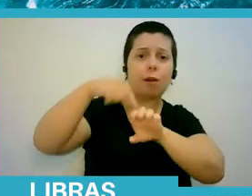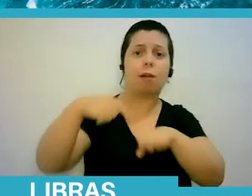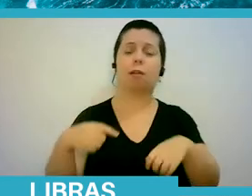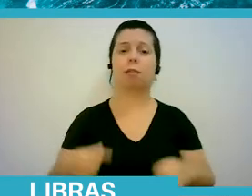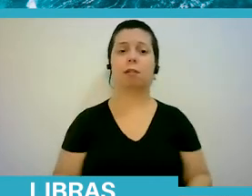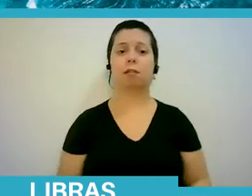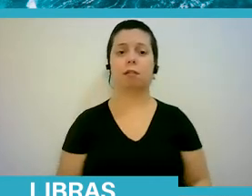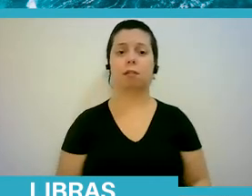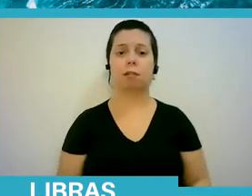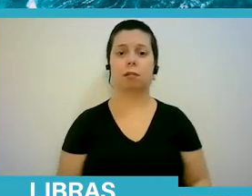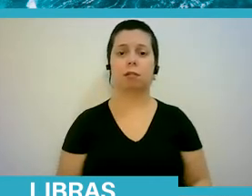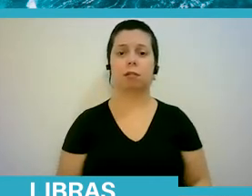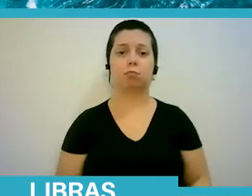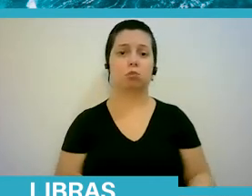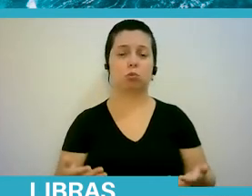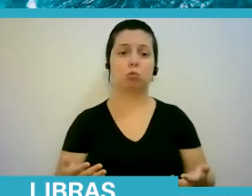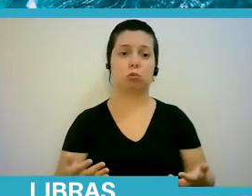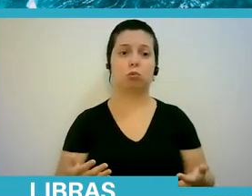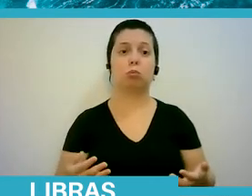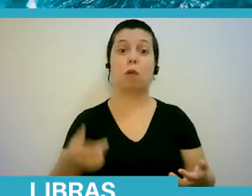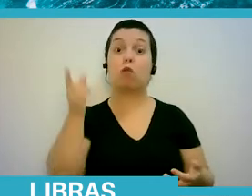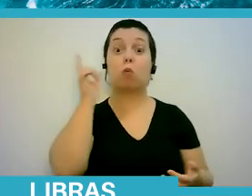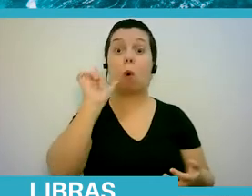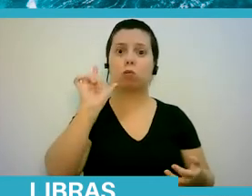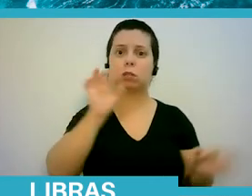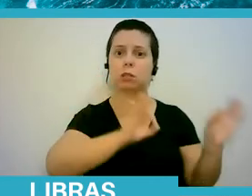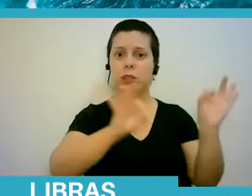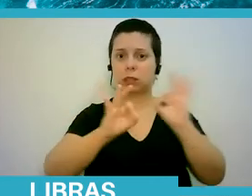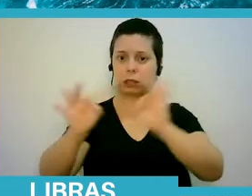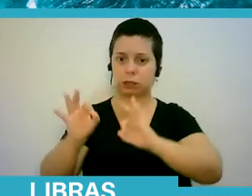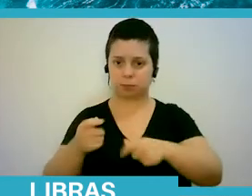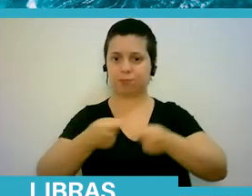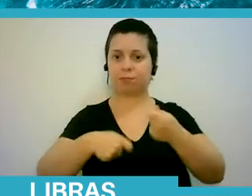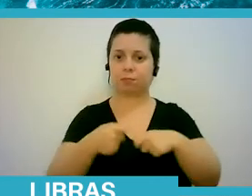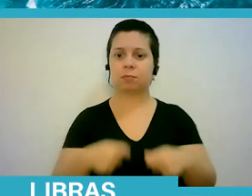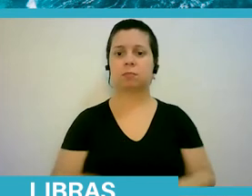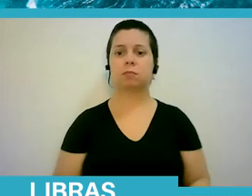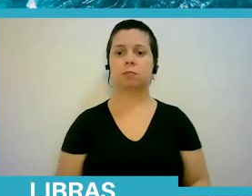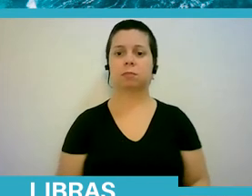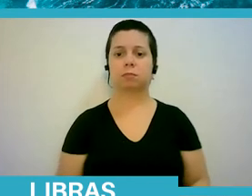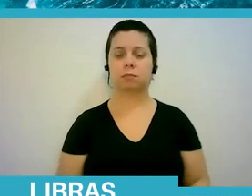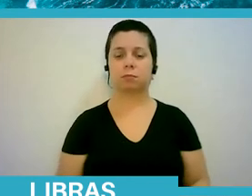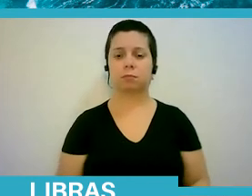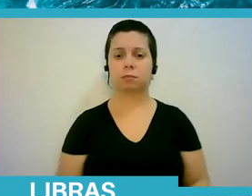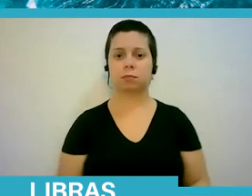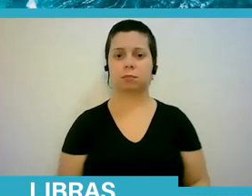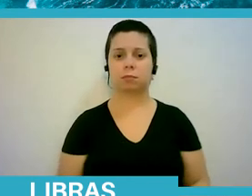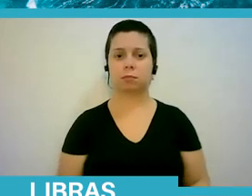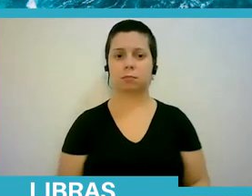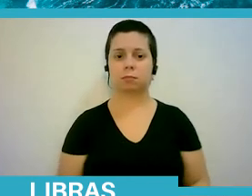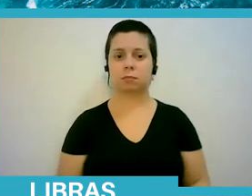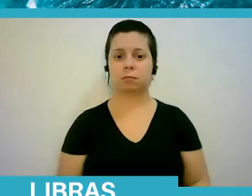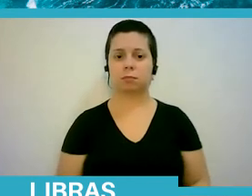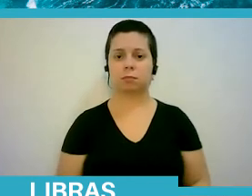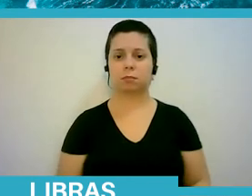desse conceito de empreendedorismo para você gerir o seu negócio, que no geral ele está atrelado a conceber lucro para os